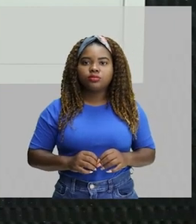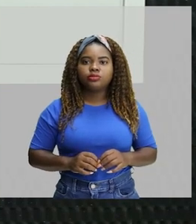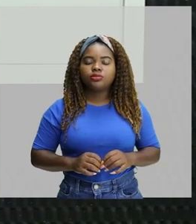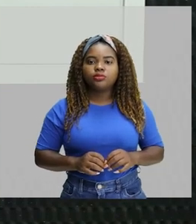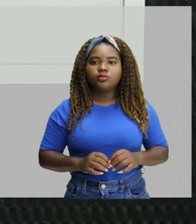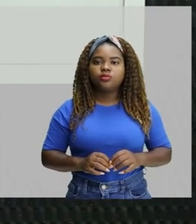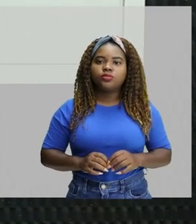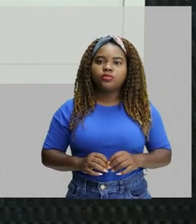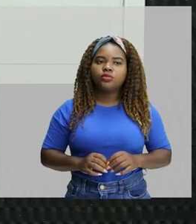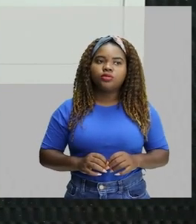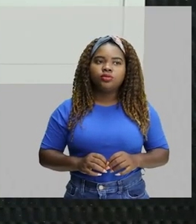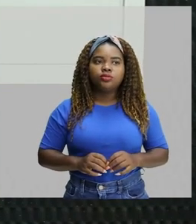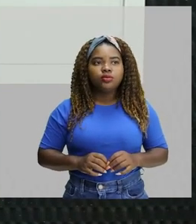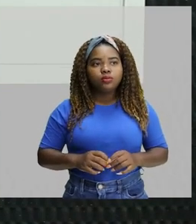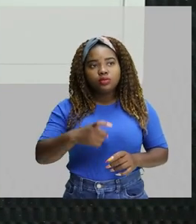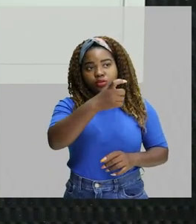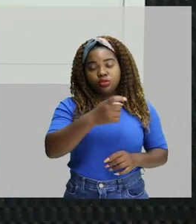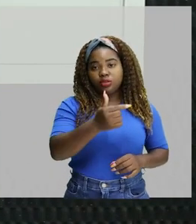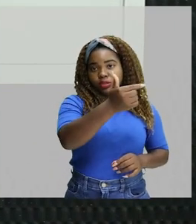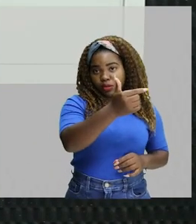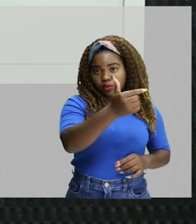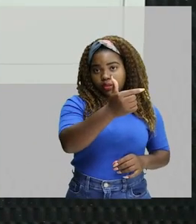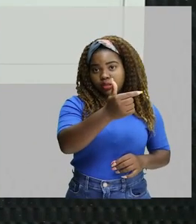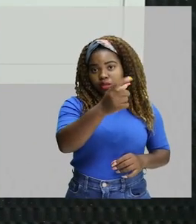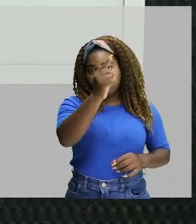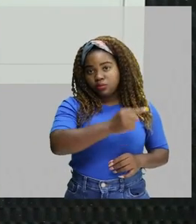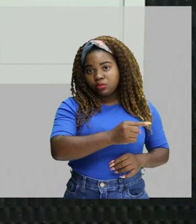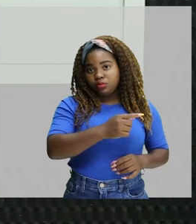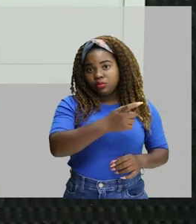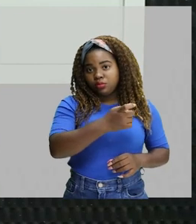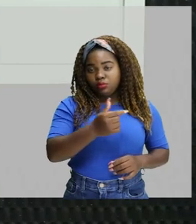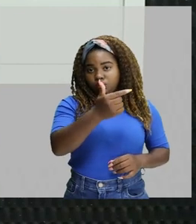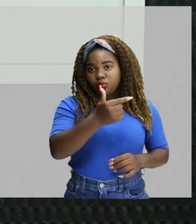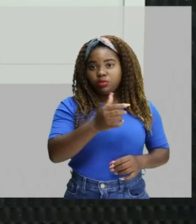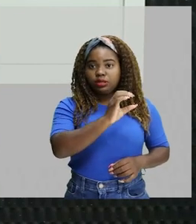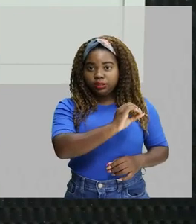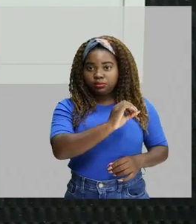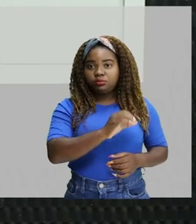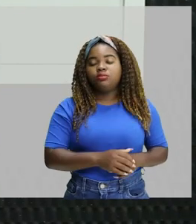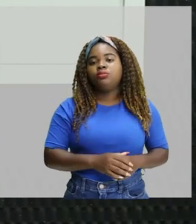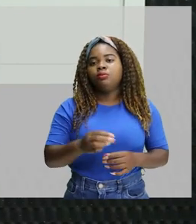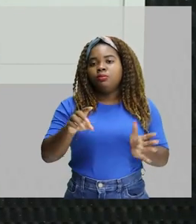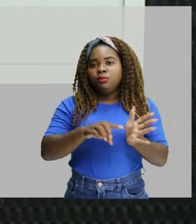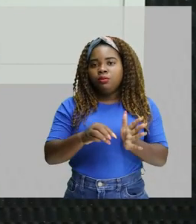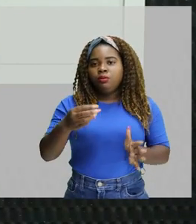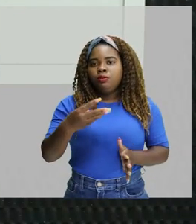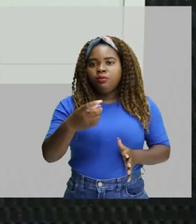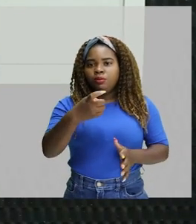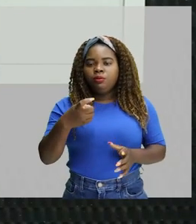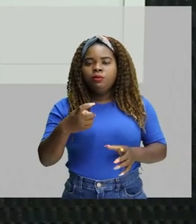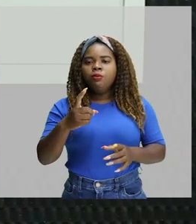lá x qu cancela com x qu dá 0 -3x + x vai